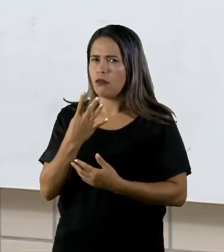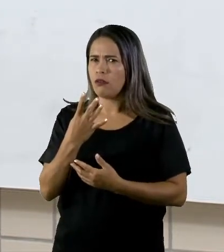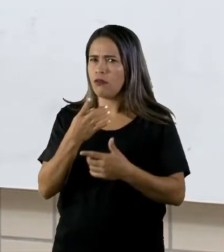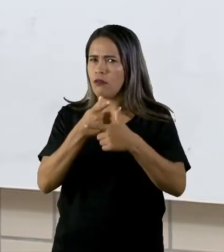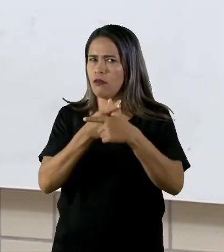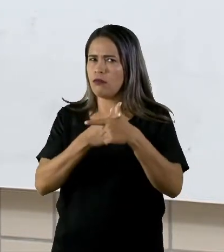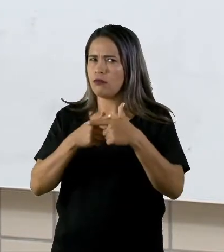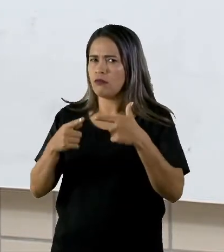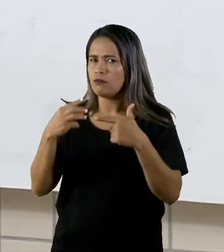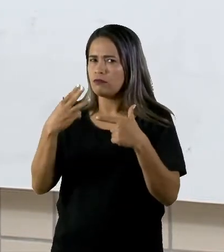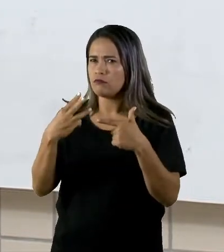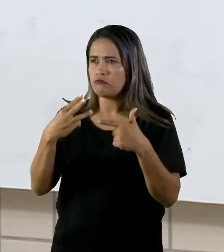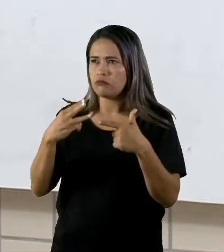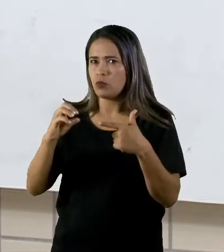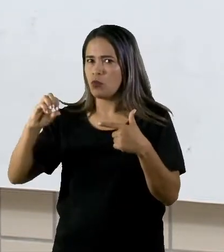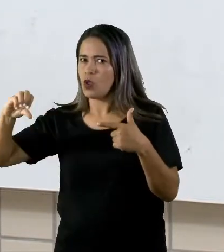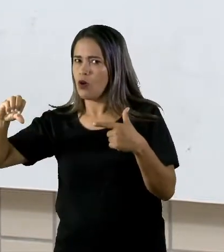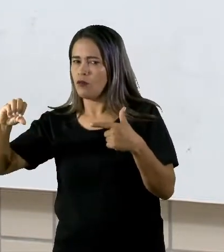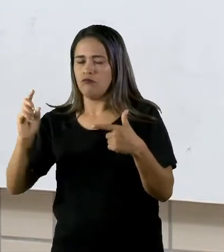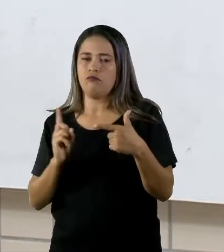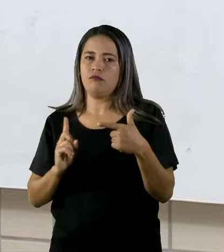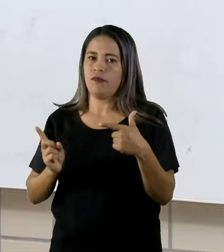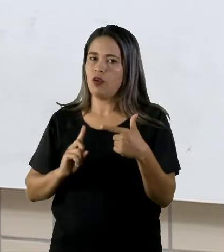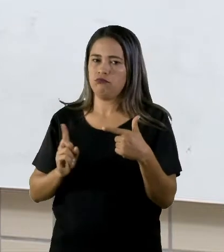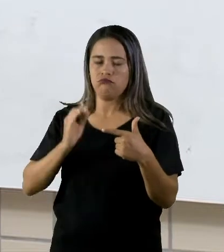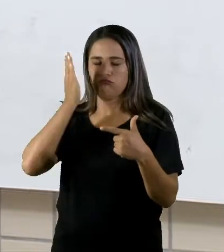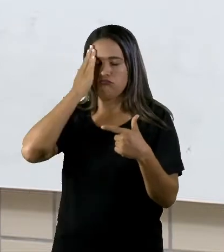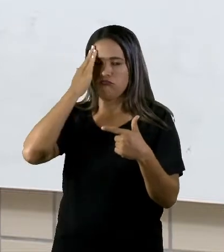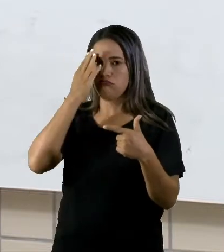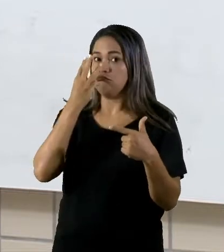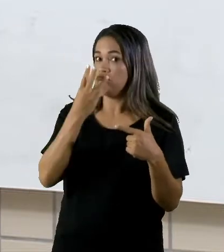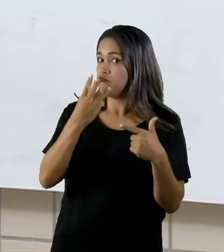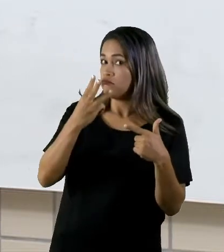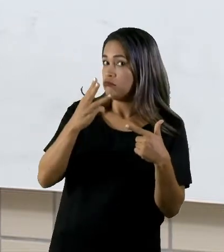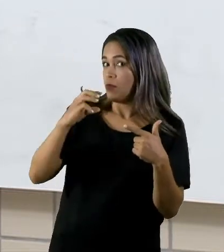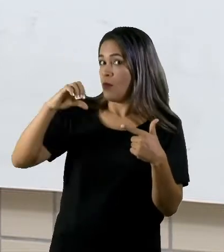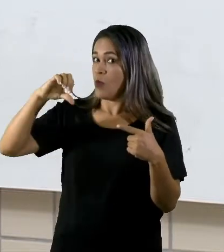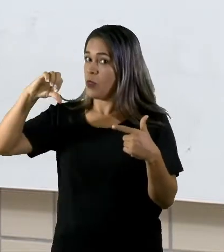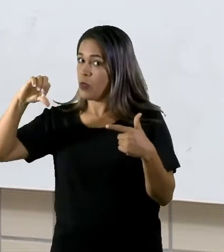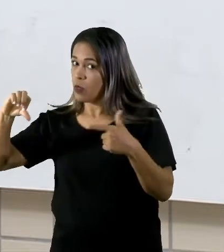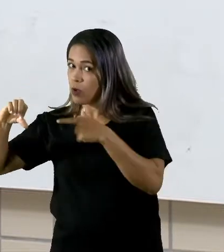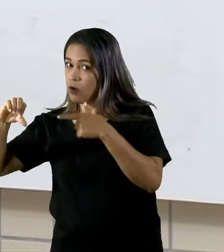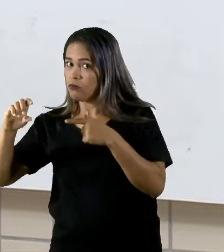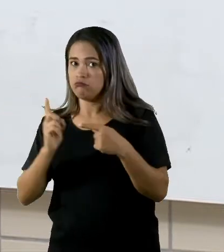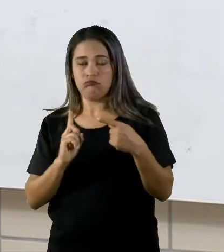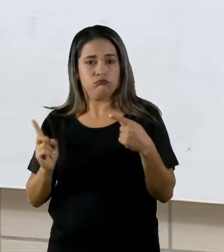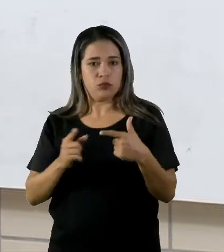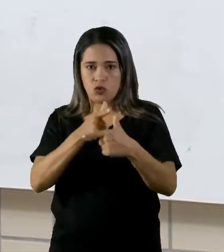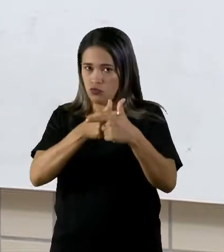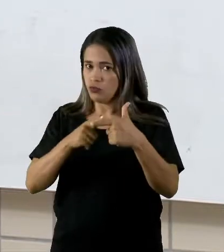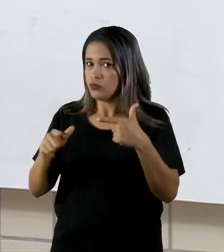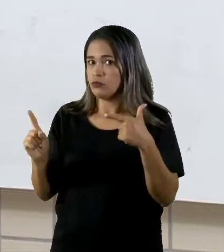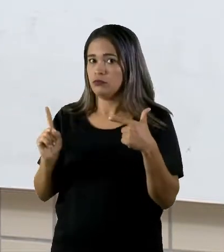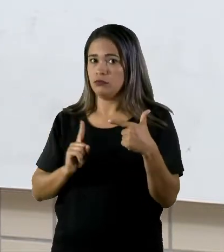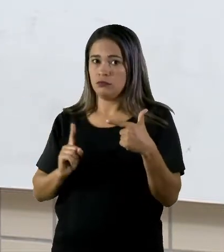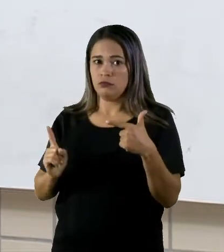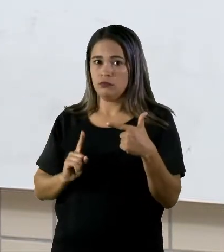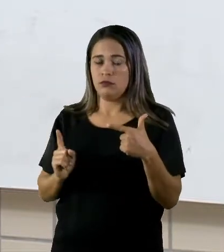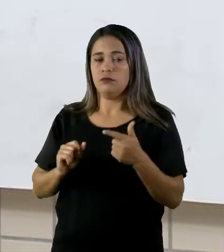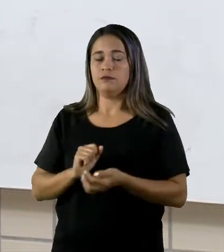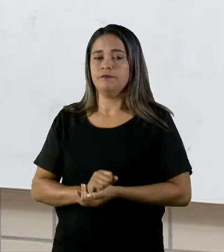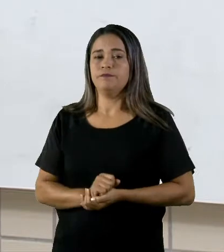por 3 e por 9? Não, então eu já sei que o 3 e o 9 não vão ser divisíveis esse número